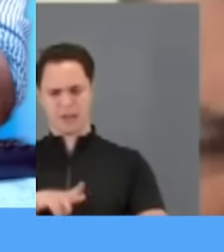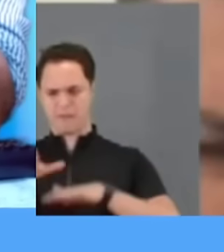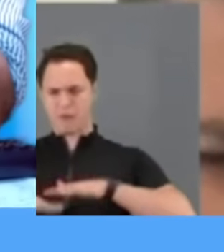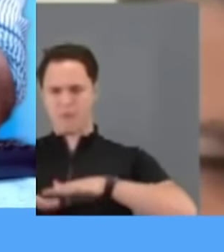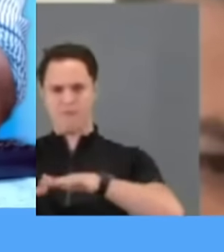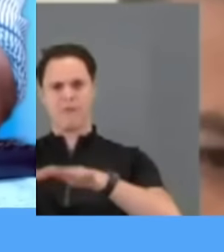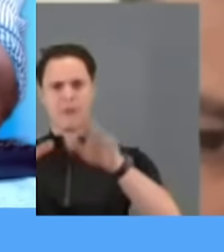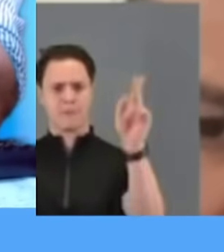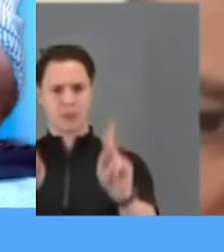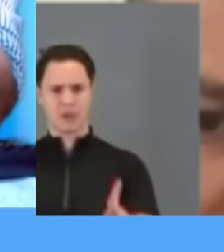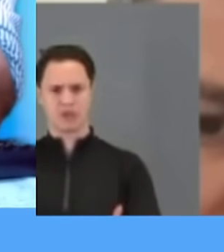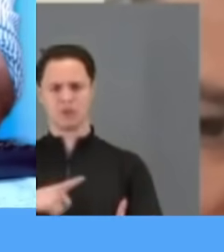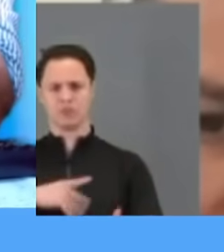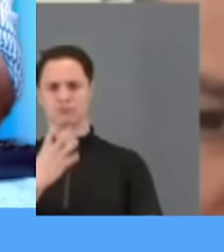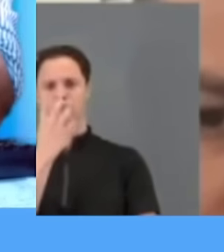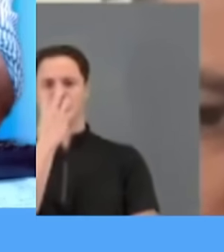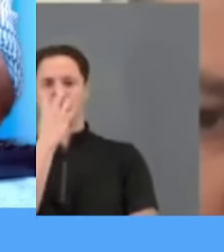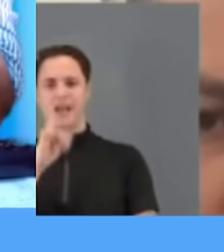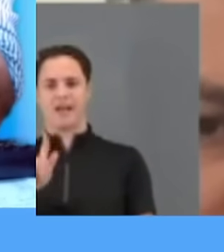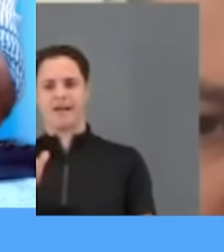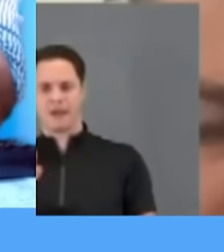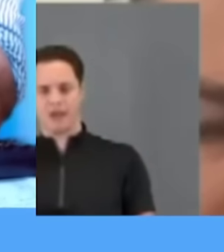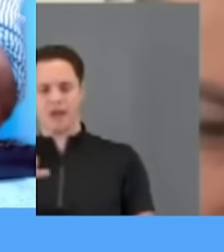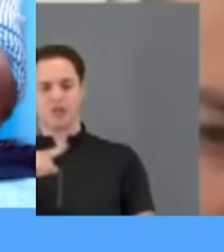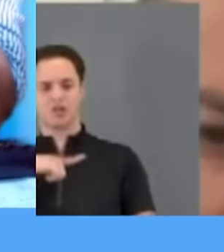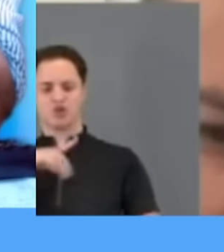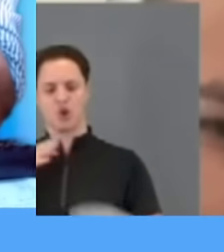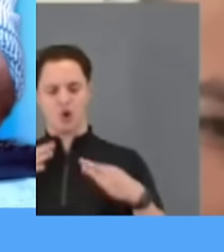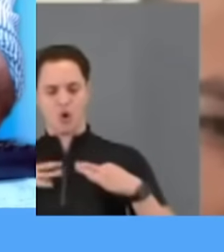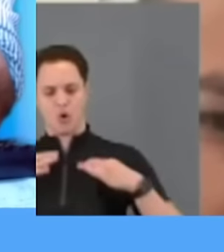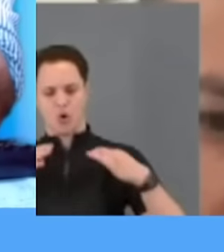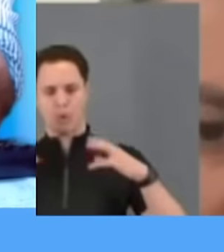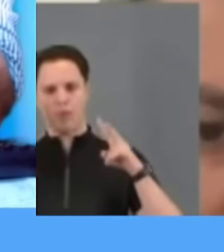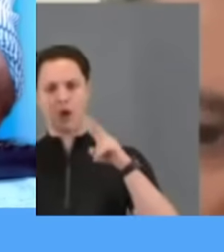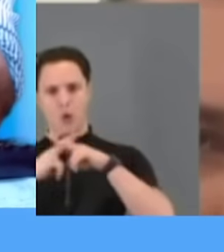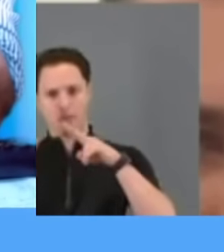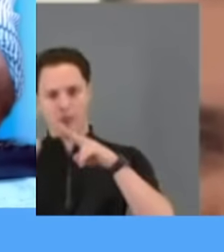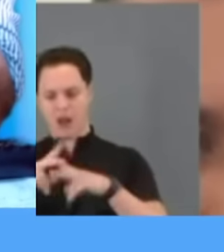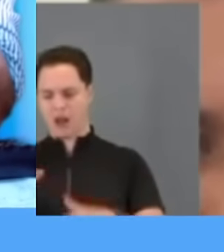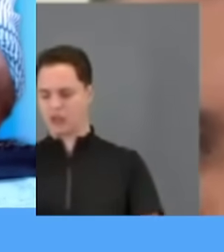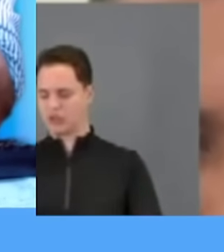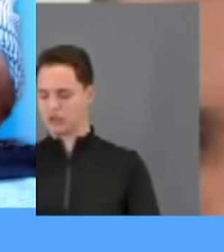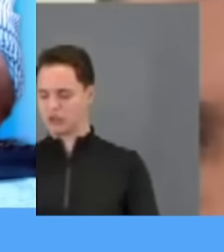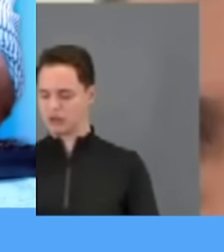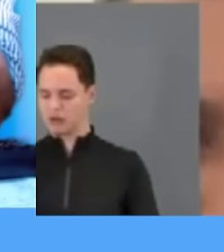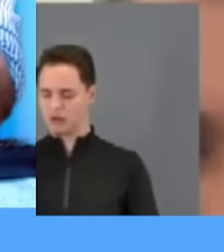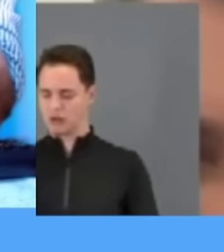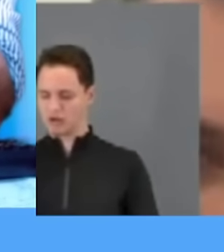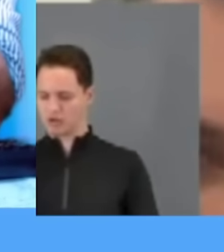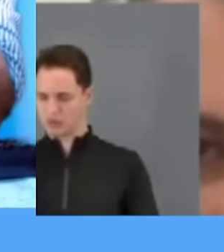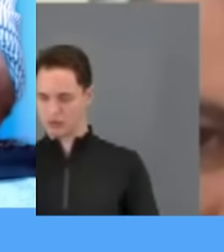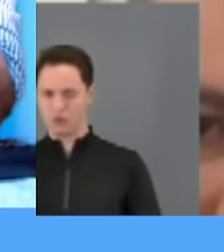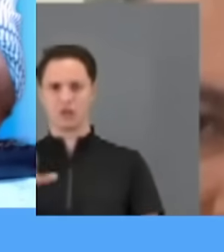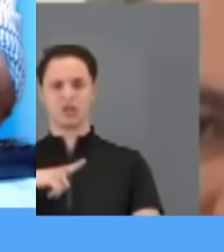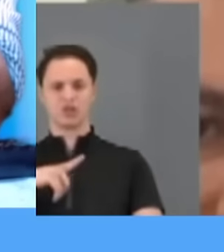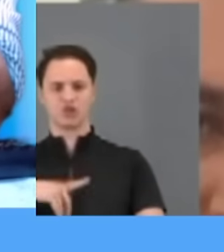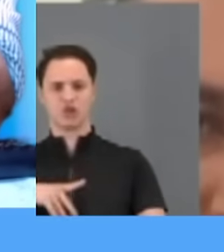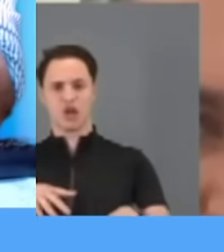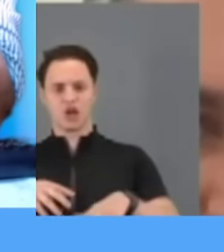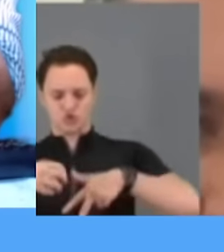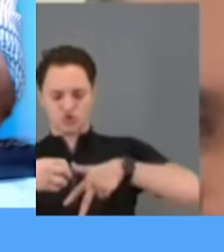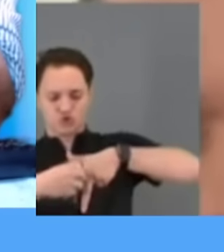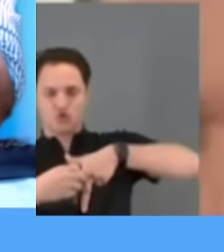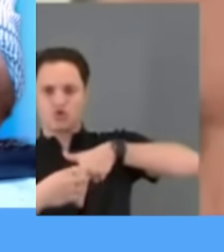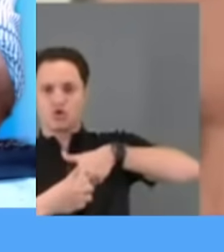Eles tinham máscara de gás, eles tinham roupas de combate, gandola, eles tinham joelheiras, eles tinham cotoveleira. Já